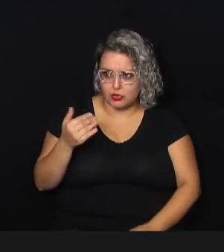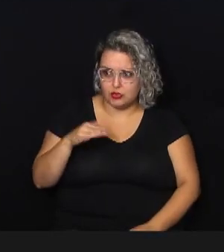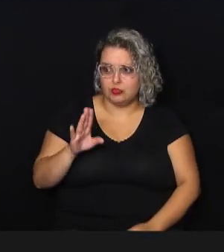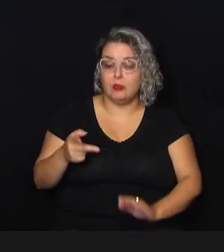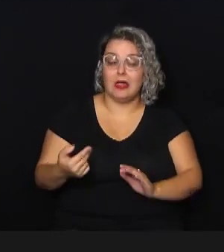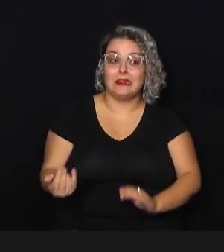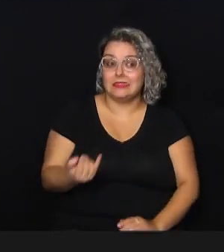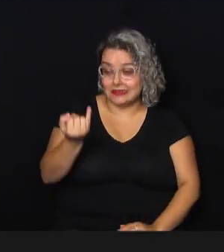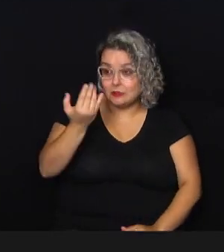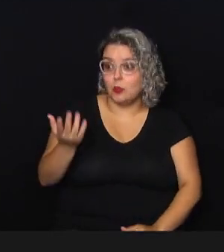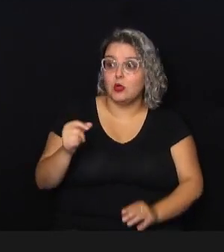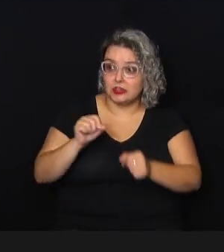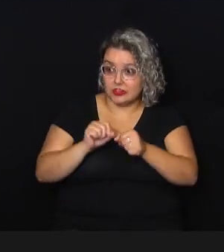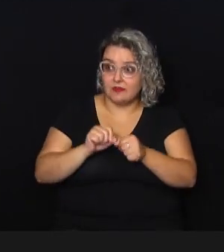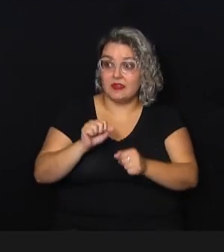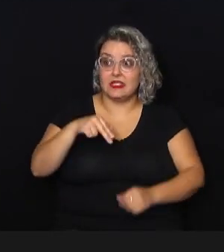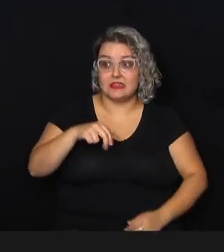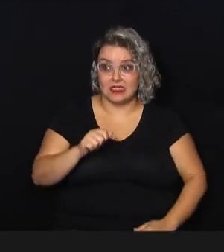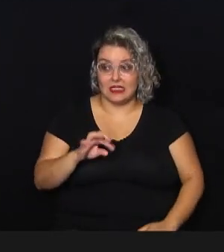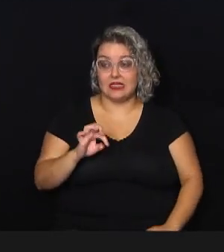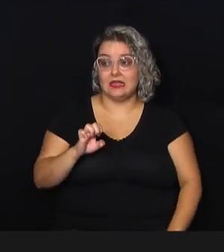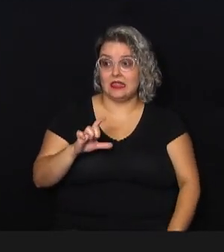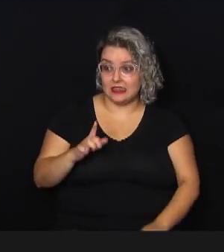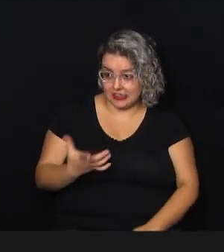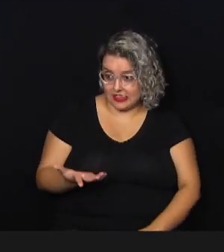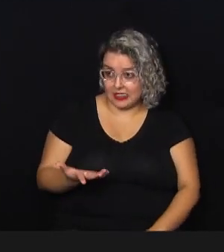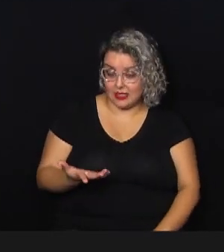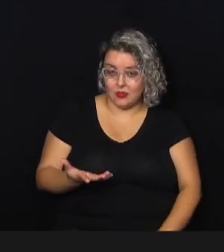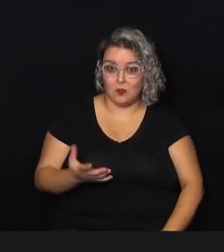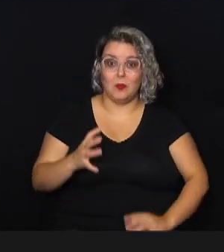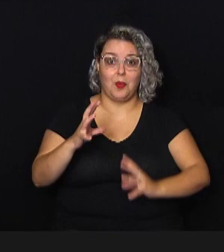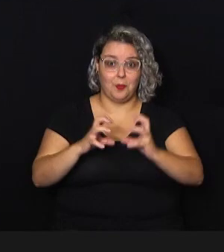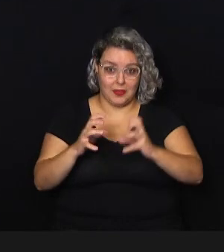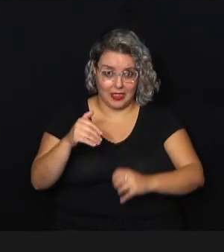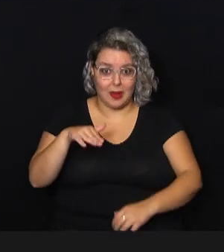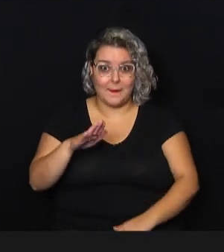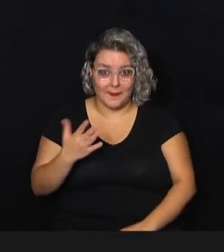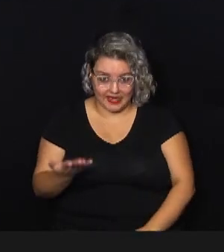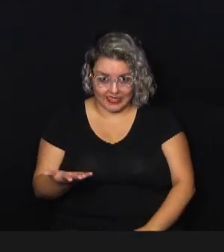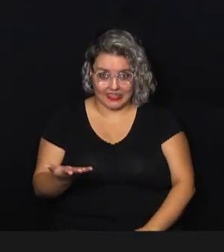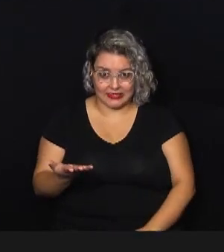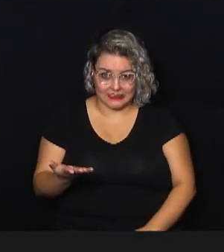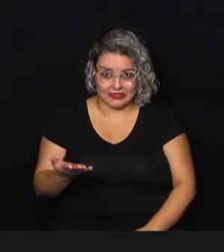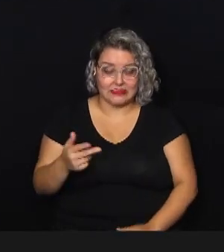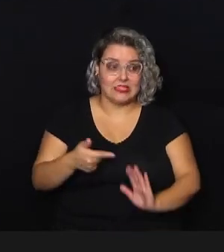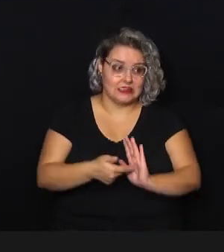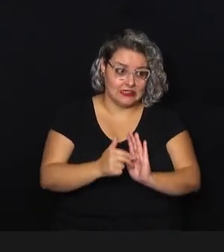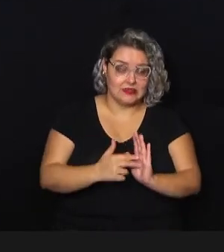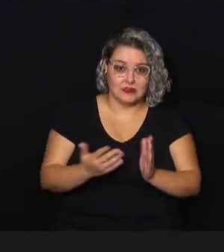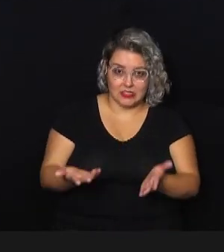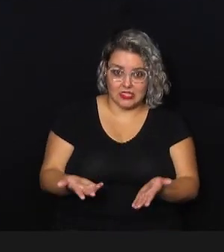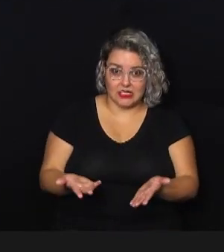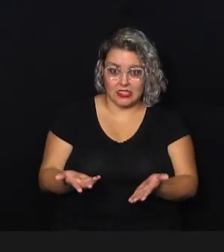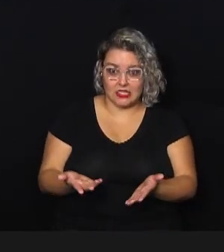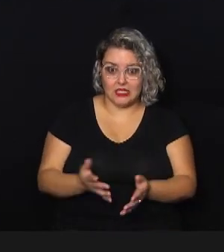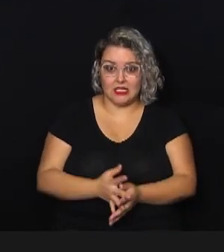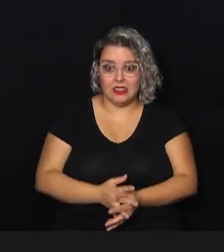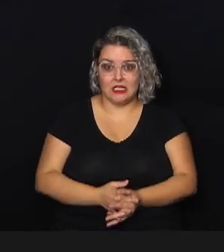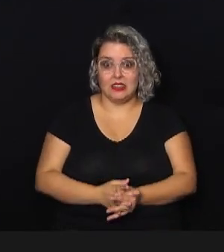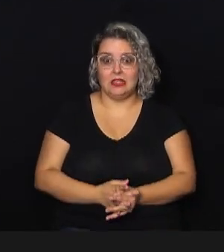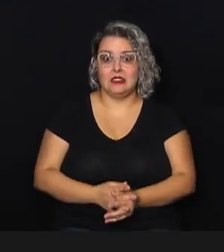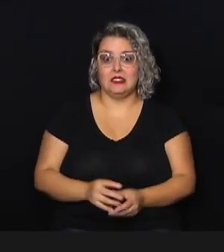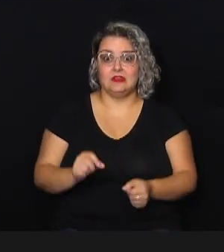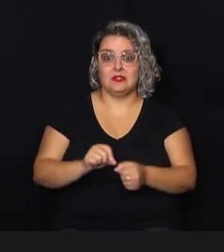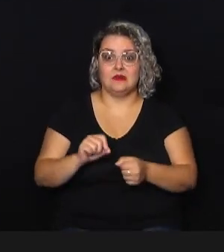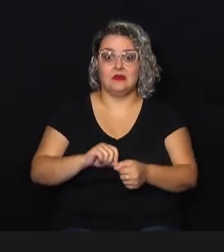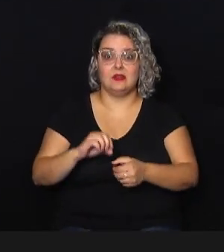e que fez a Anatel brigar ainda mais nesse sentido é que ela fez uma engenharia reversa para ver